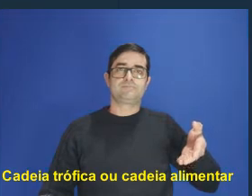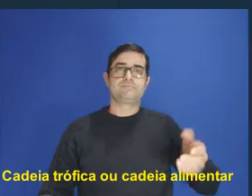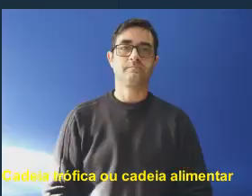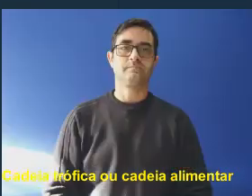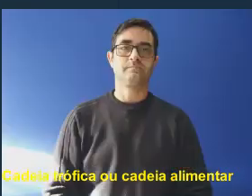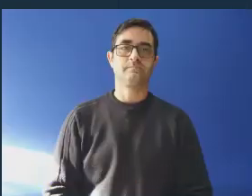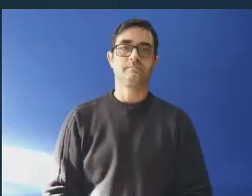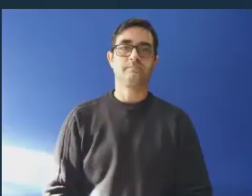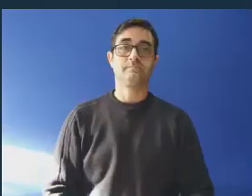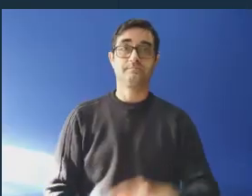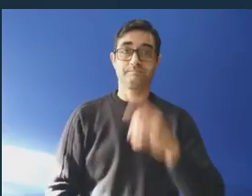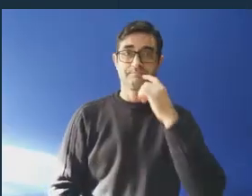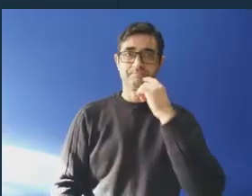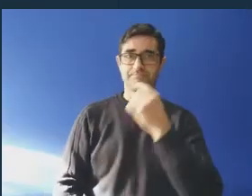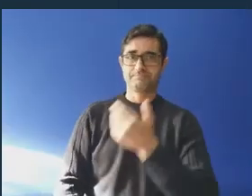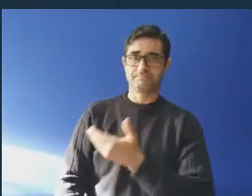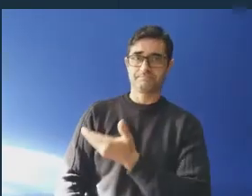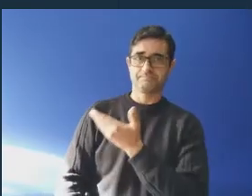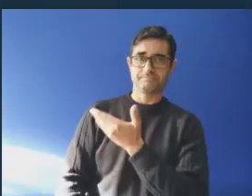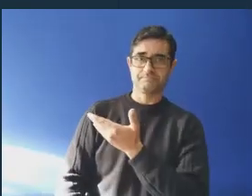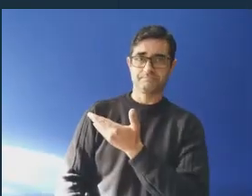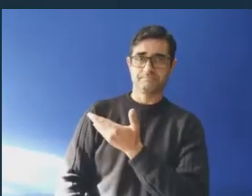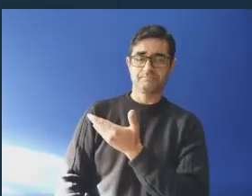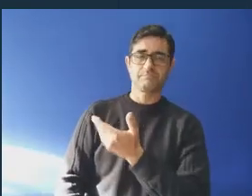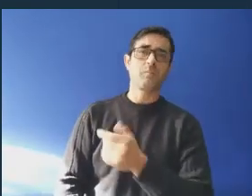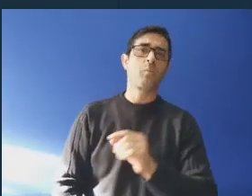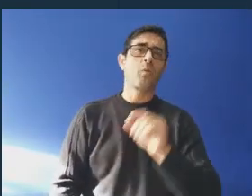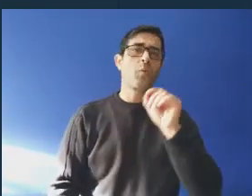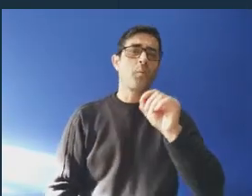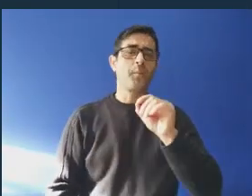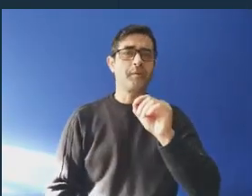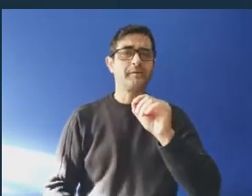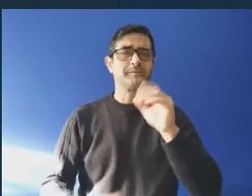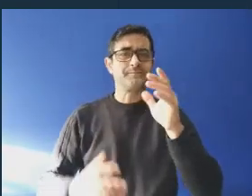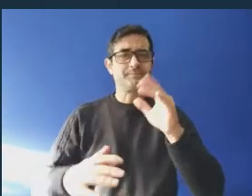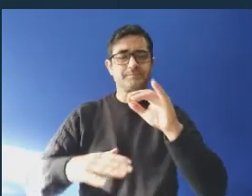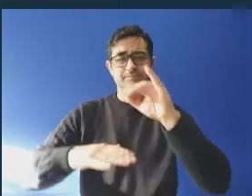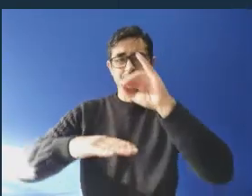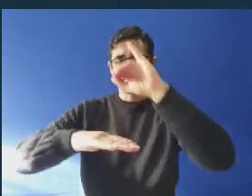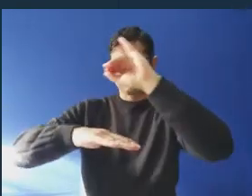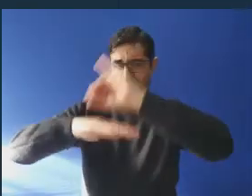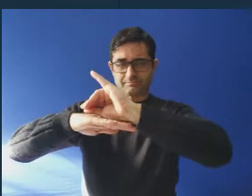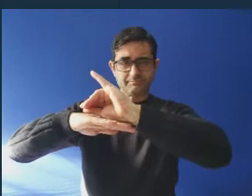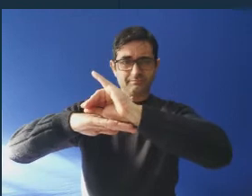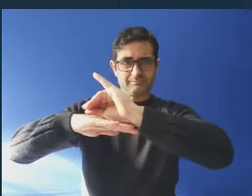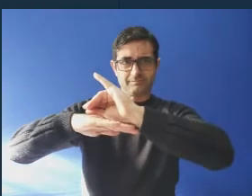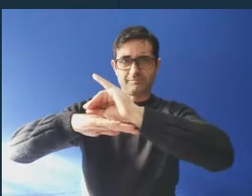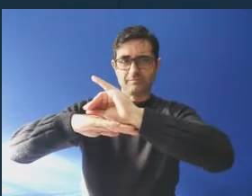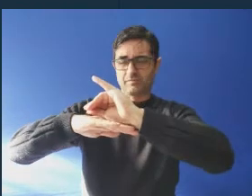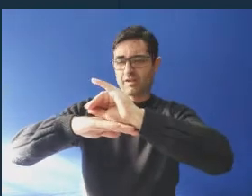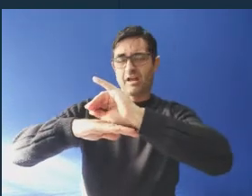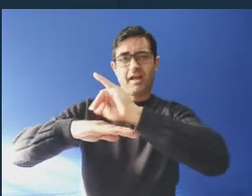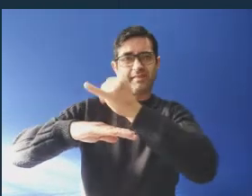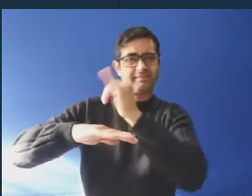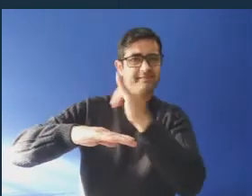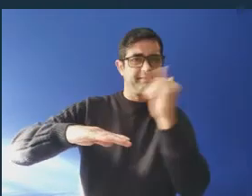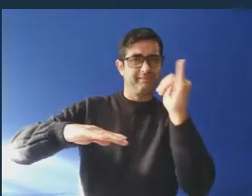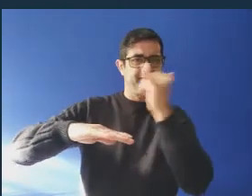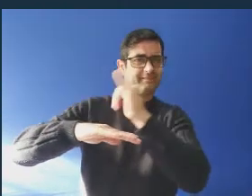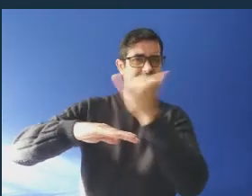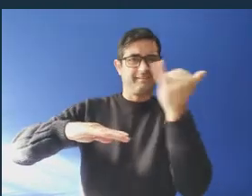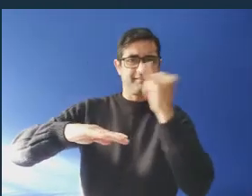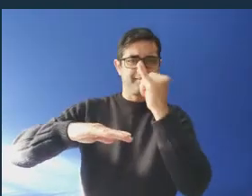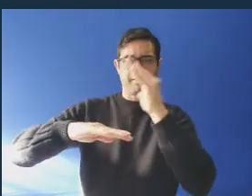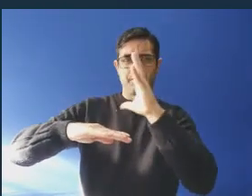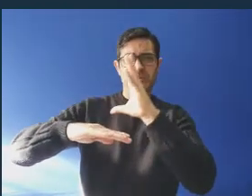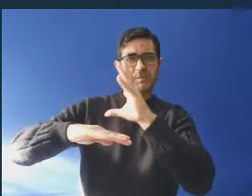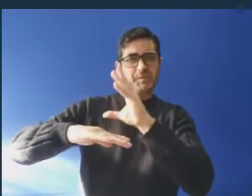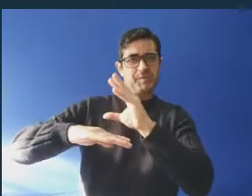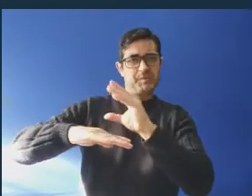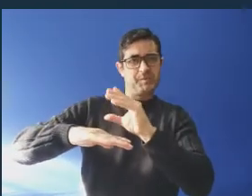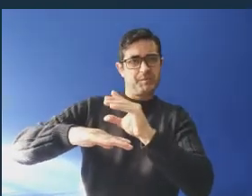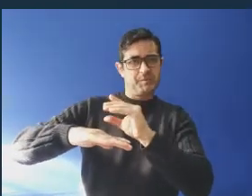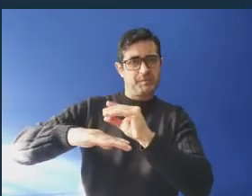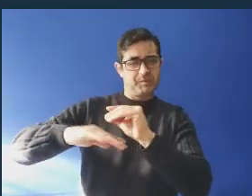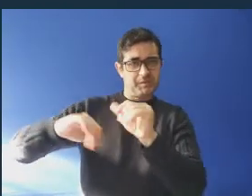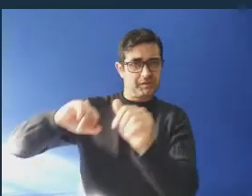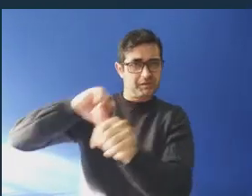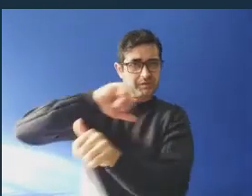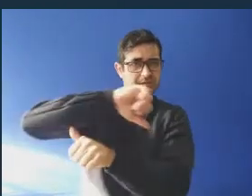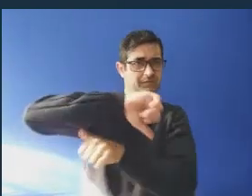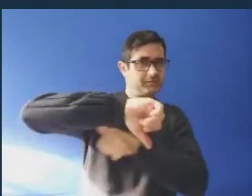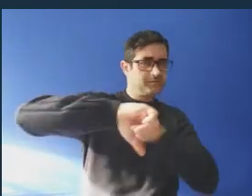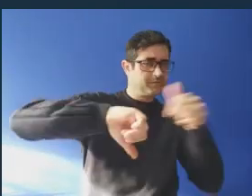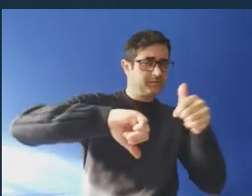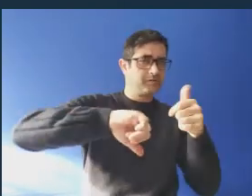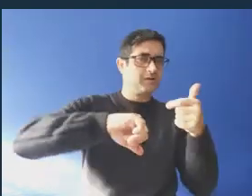a transferência desse material, como eu já disse, ele consome energia, né? E essa energia também é regida por outras